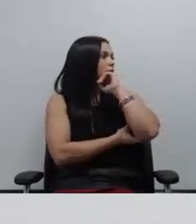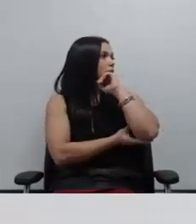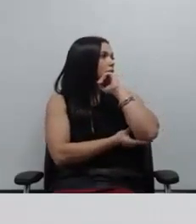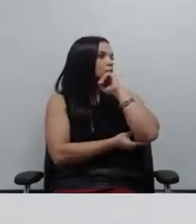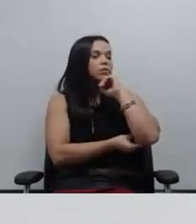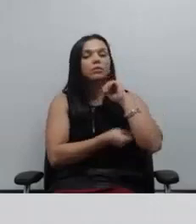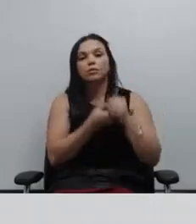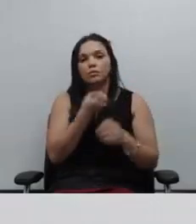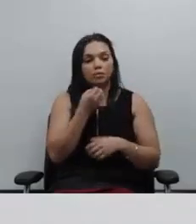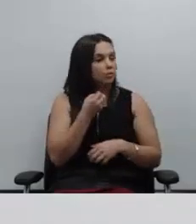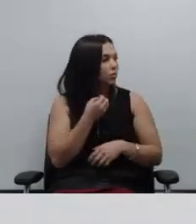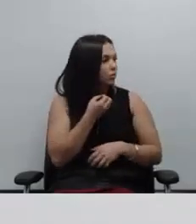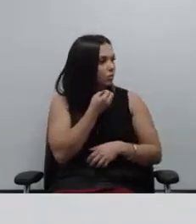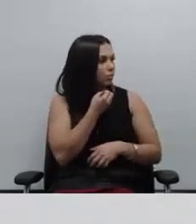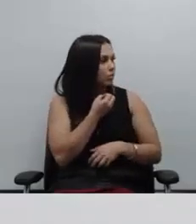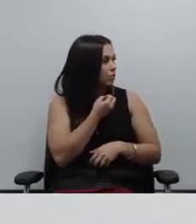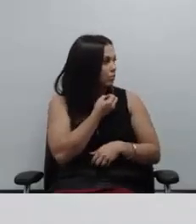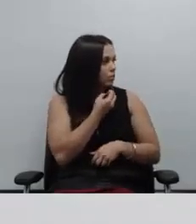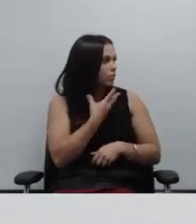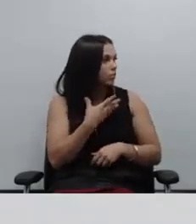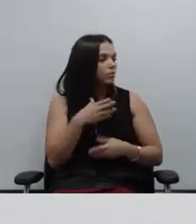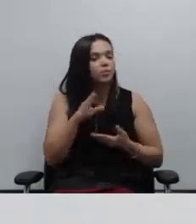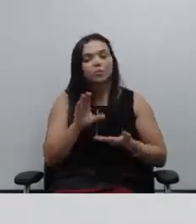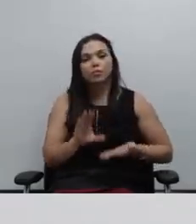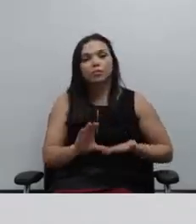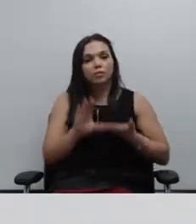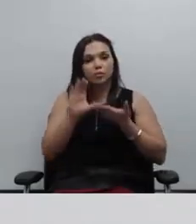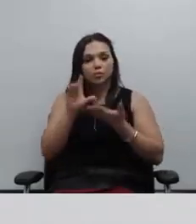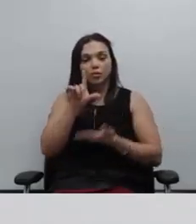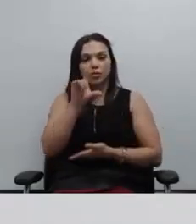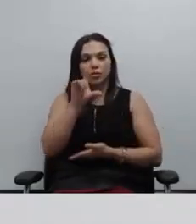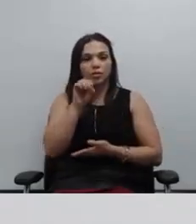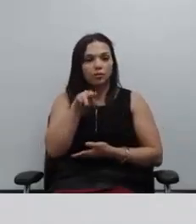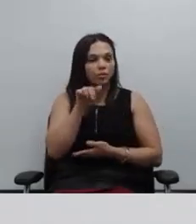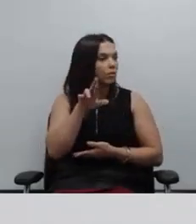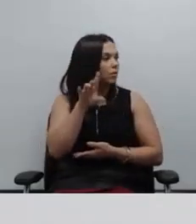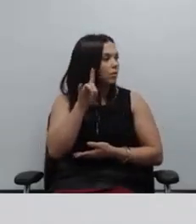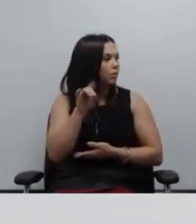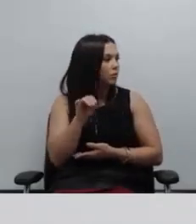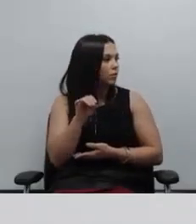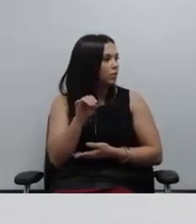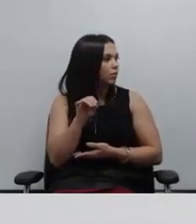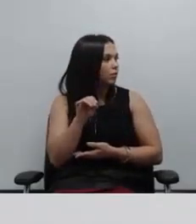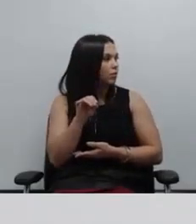Bom, excelentíssimo conselheiro Leonardo Scofano.